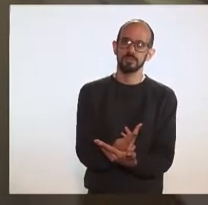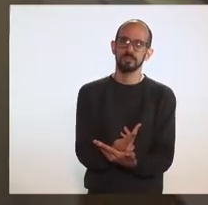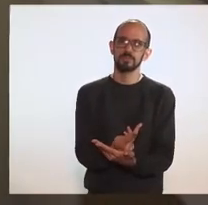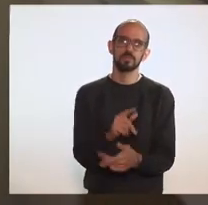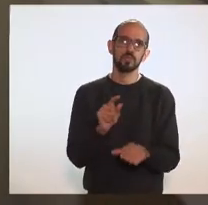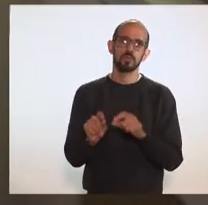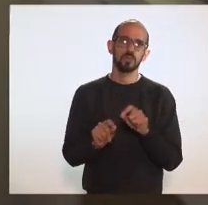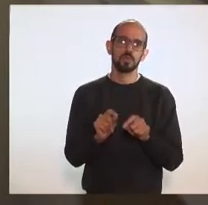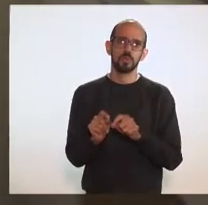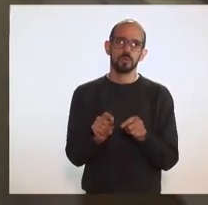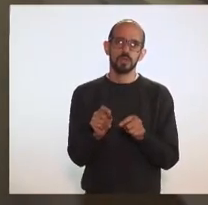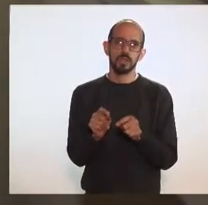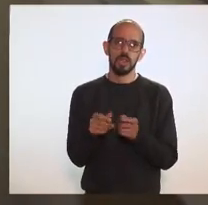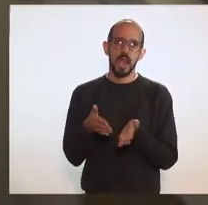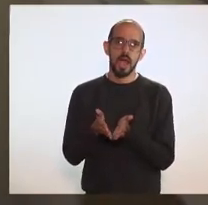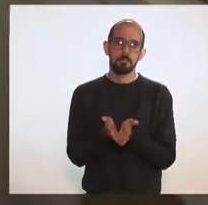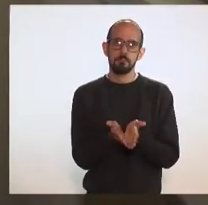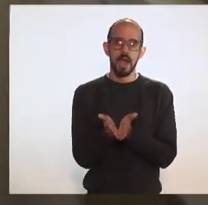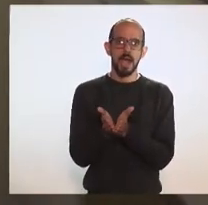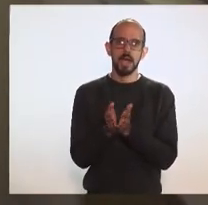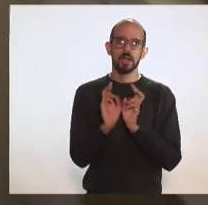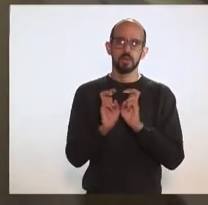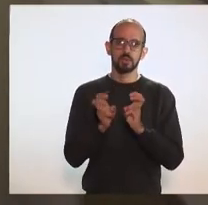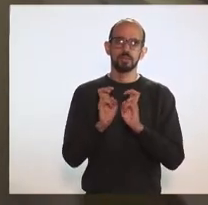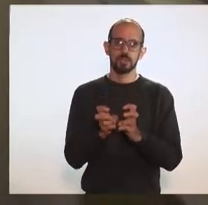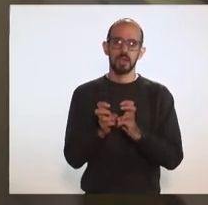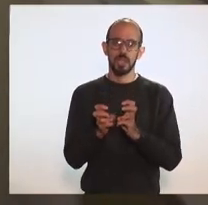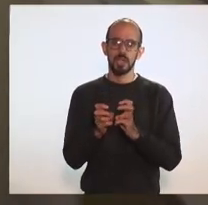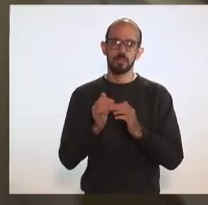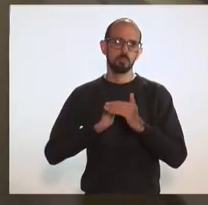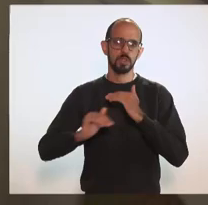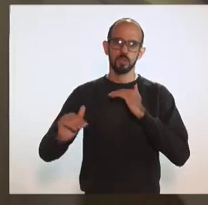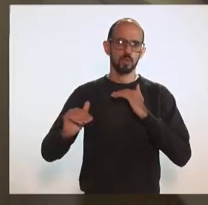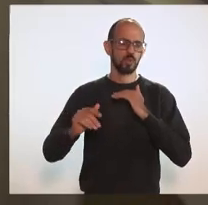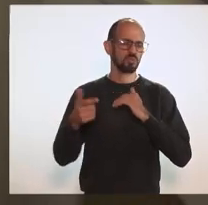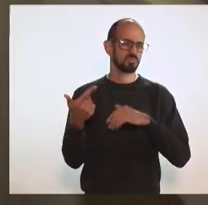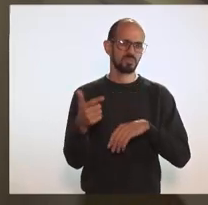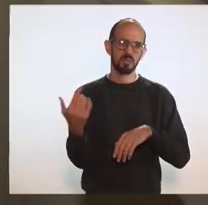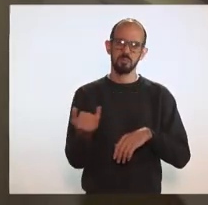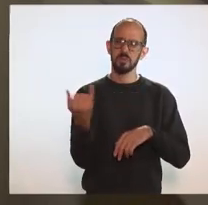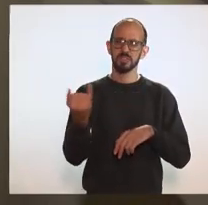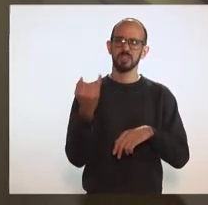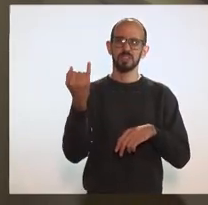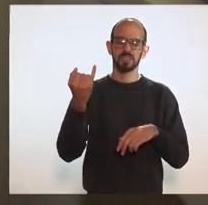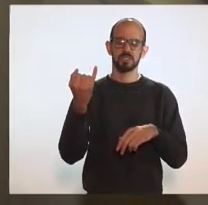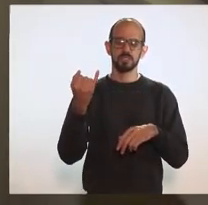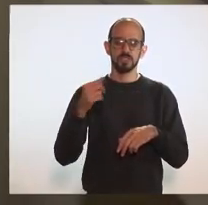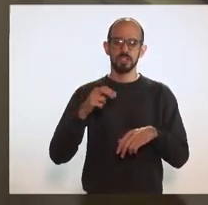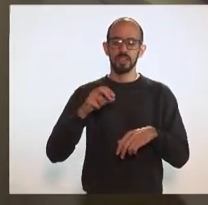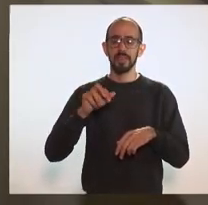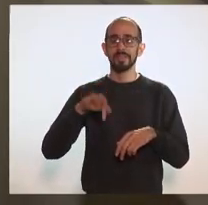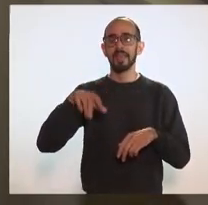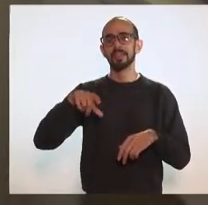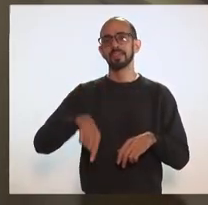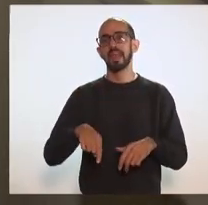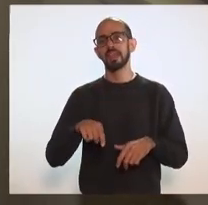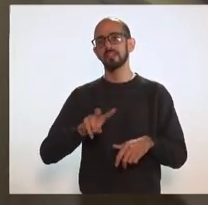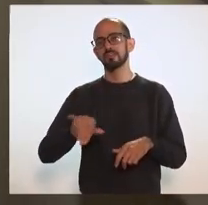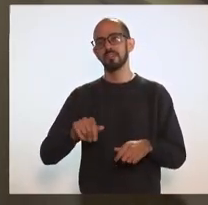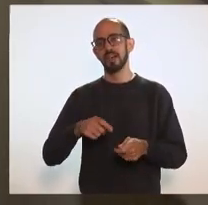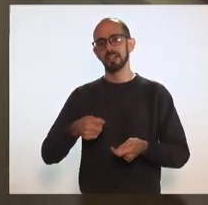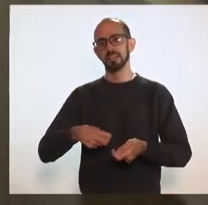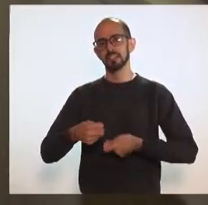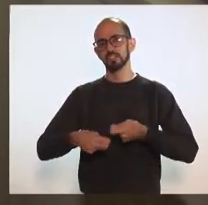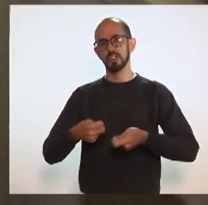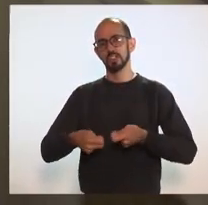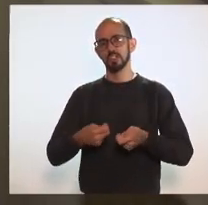a vaca um trem metrô ônibus na foto e quem é que vai gerir até ser uma nova